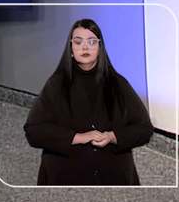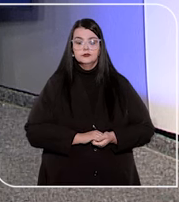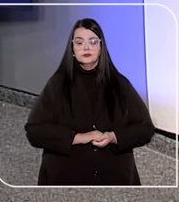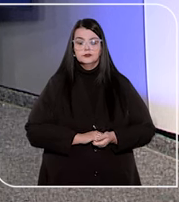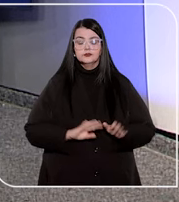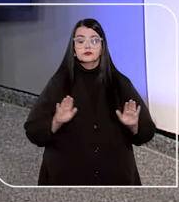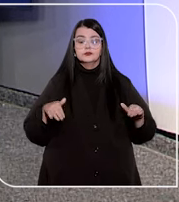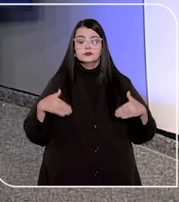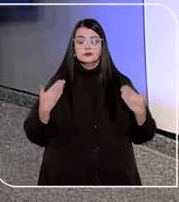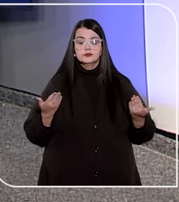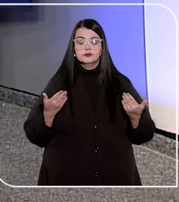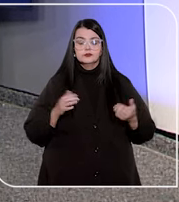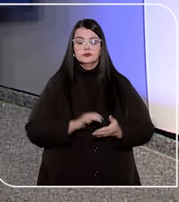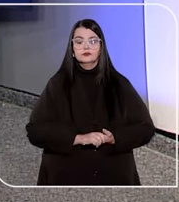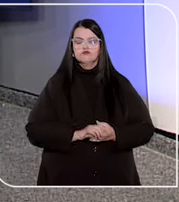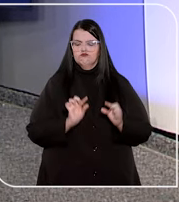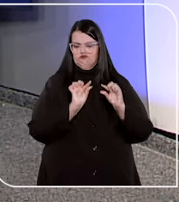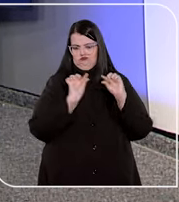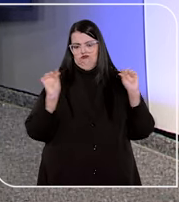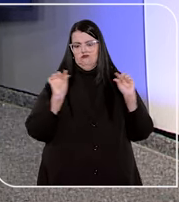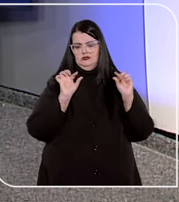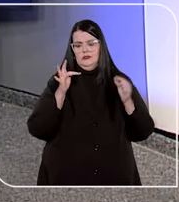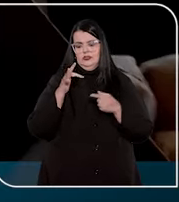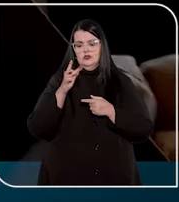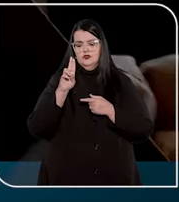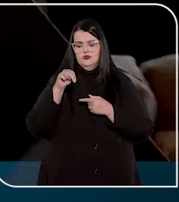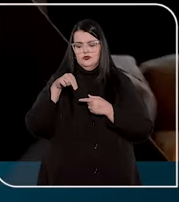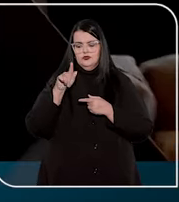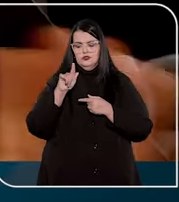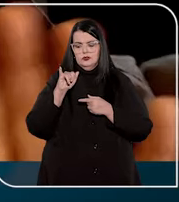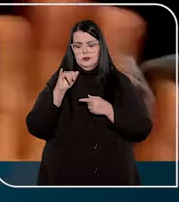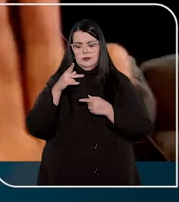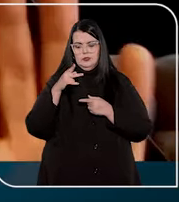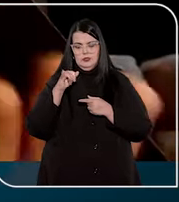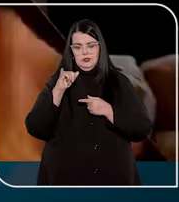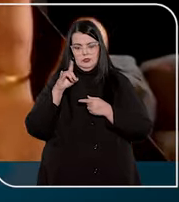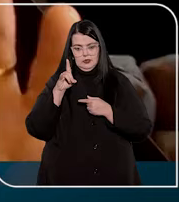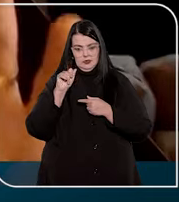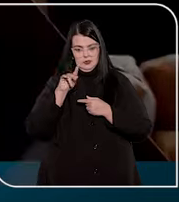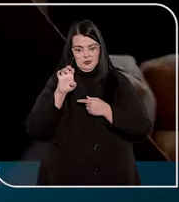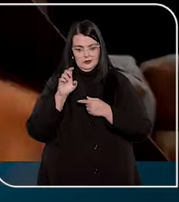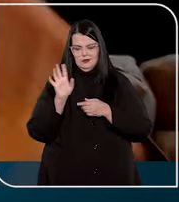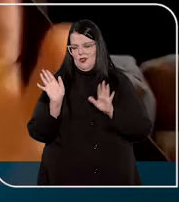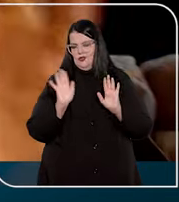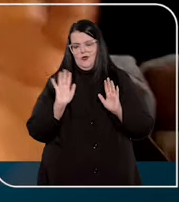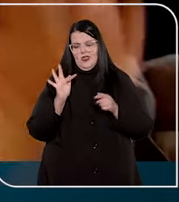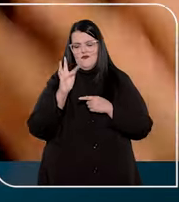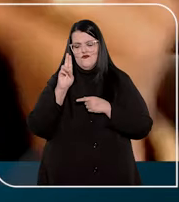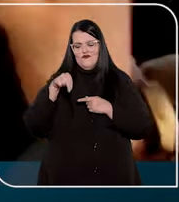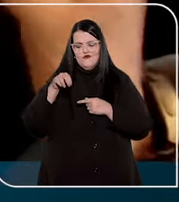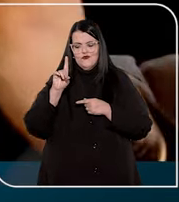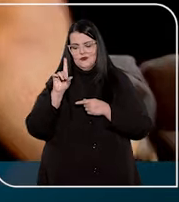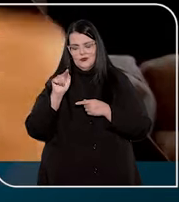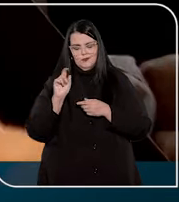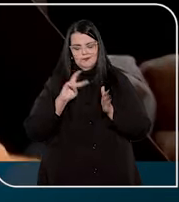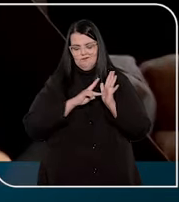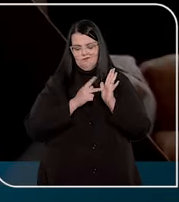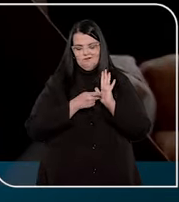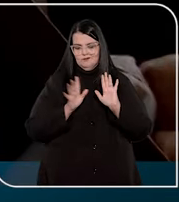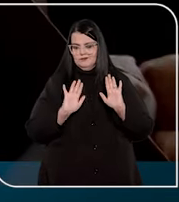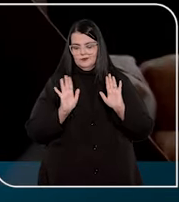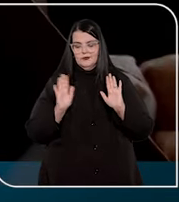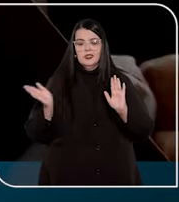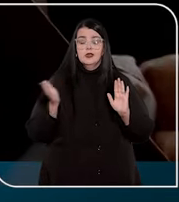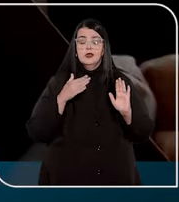Ô, Fátima, o princípio da fungibilidade, ao contrário do que possa parecer para alguém aí que achou que vai ter um fungo, não. A fungibilidade é aquele conceito lá do